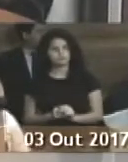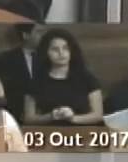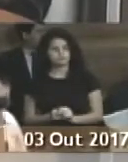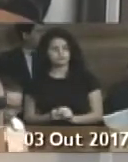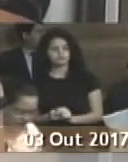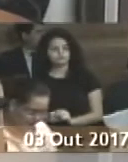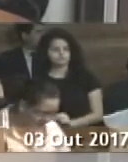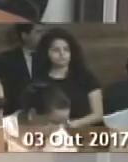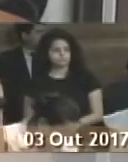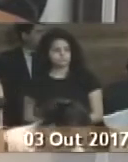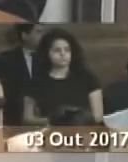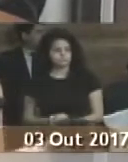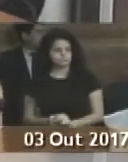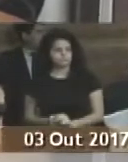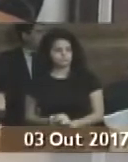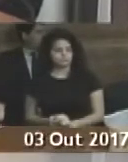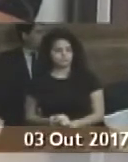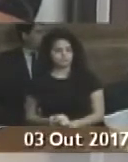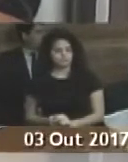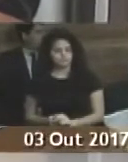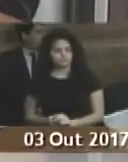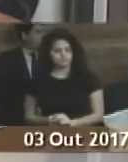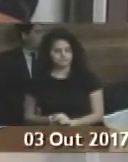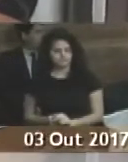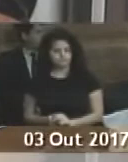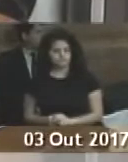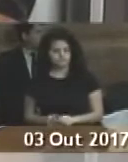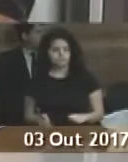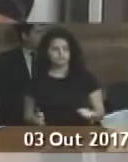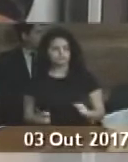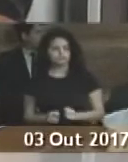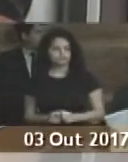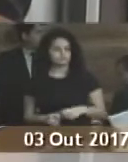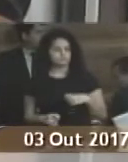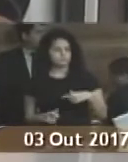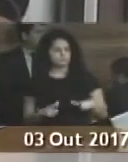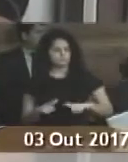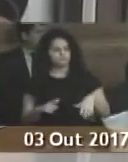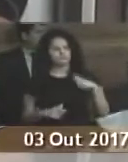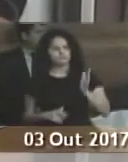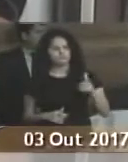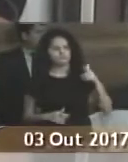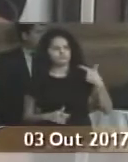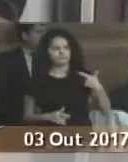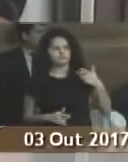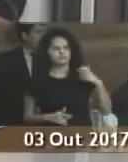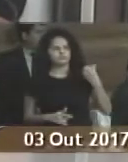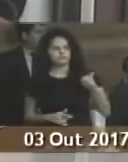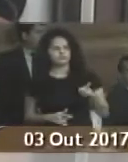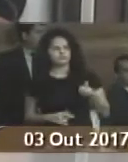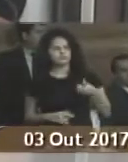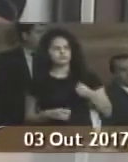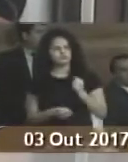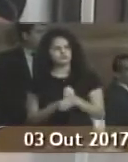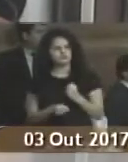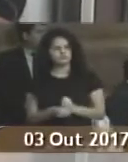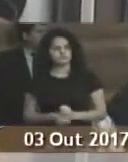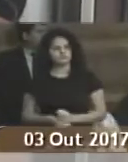representa bem o fruto desse nosso trabalho, que há 26 anos a gente faz lá junto à COAR, e